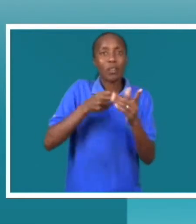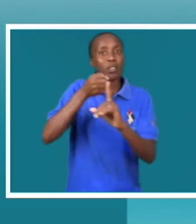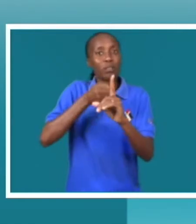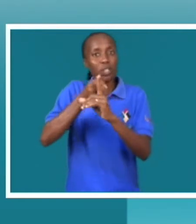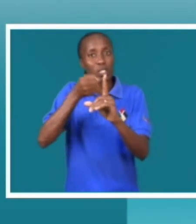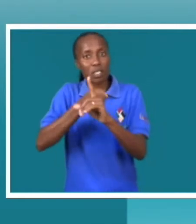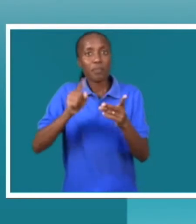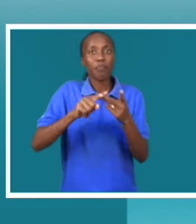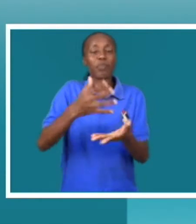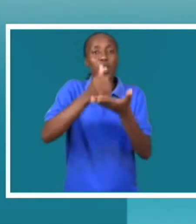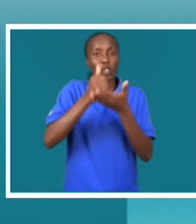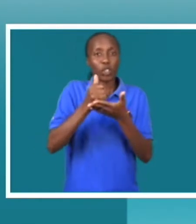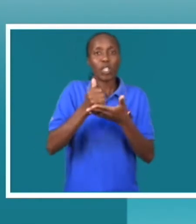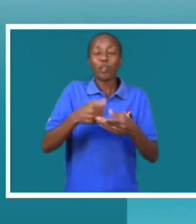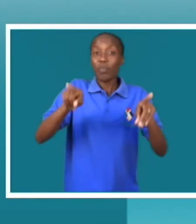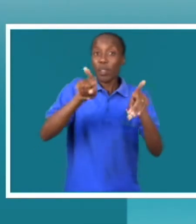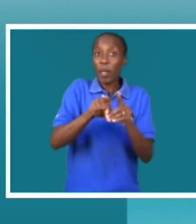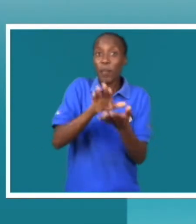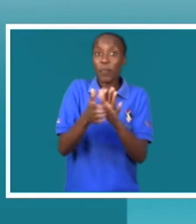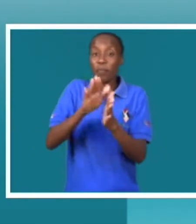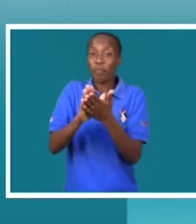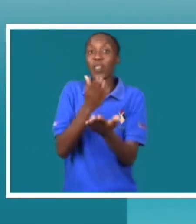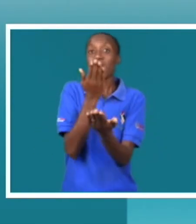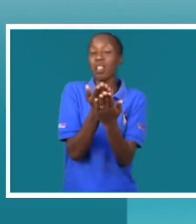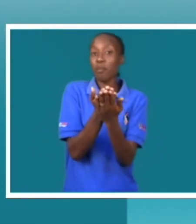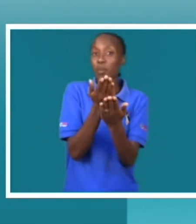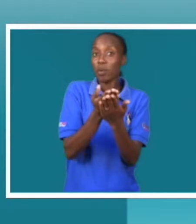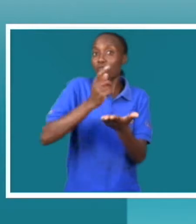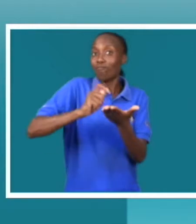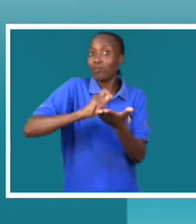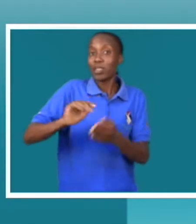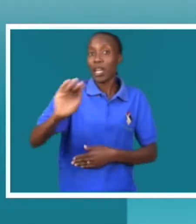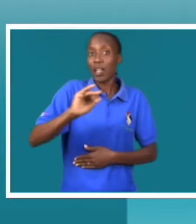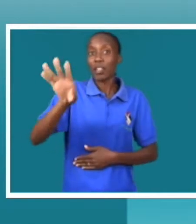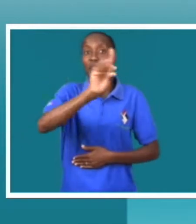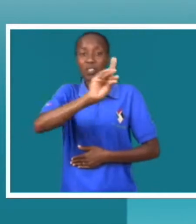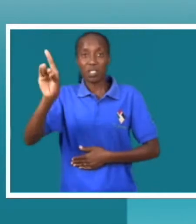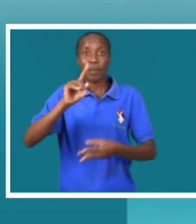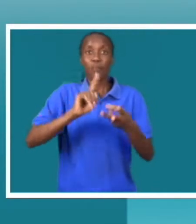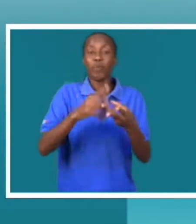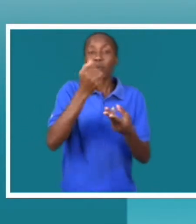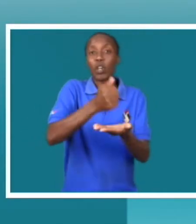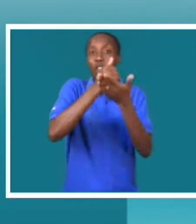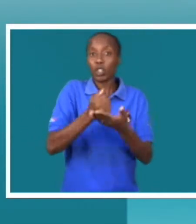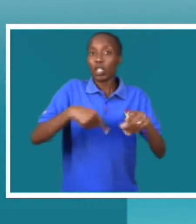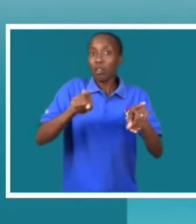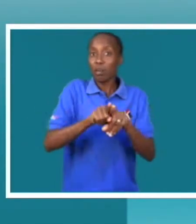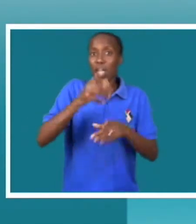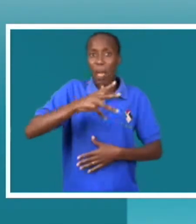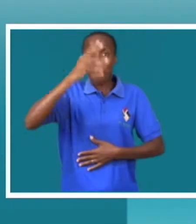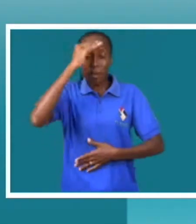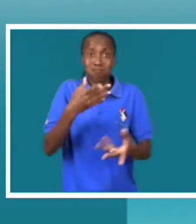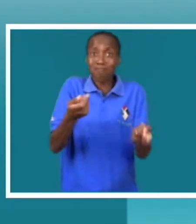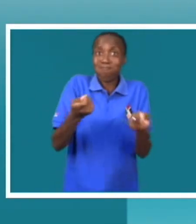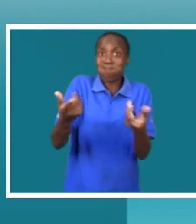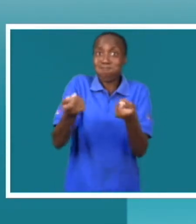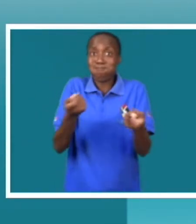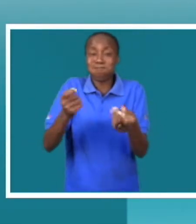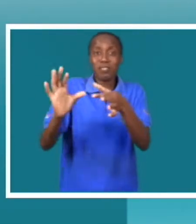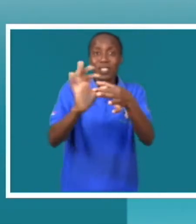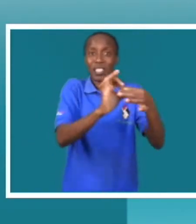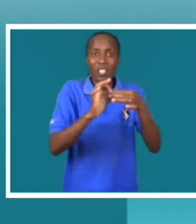da educação, vai nos ajudar muito também na elaboração da nossa proposta para a área de deficiência, vai nos ajudar muito a compreender as dinâmicas